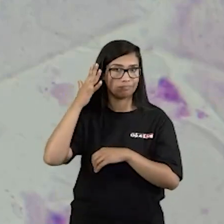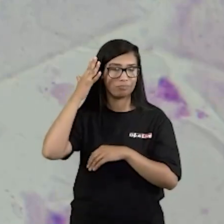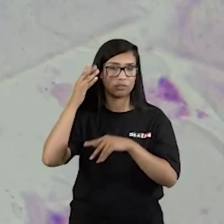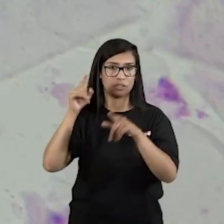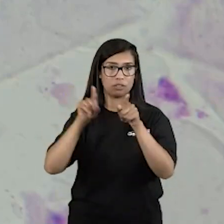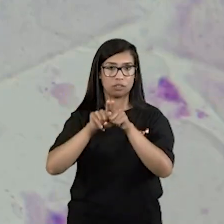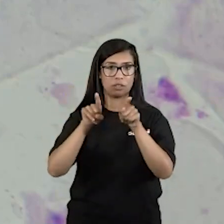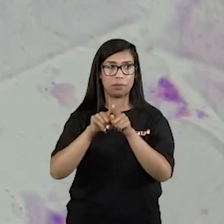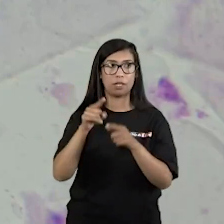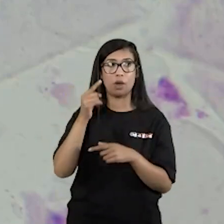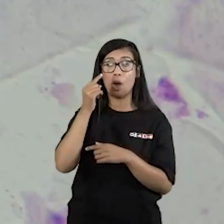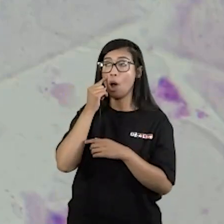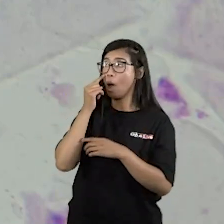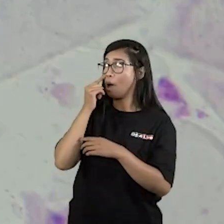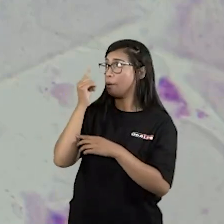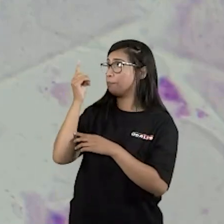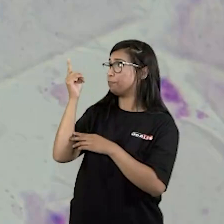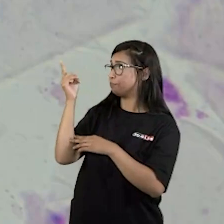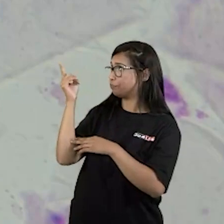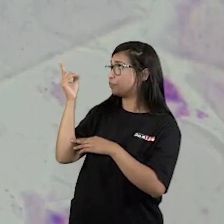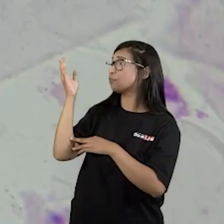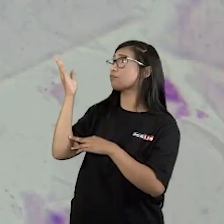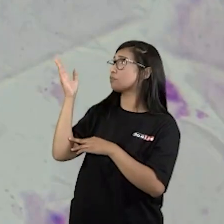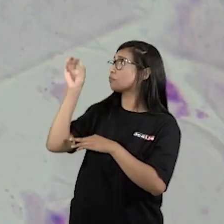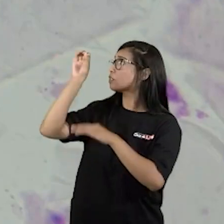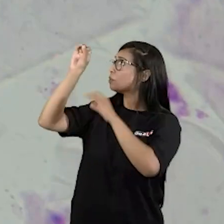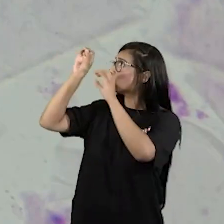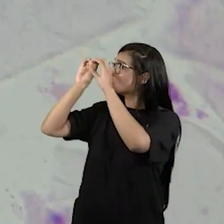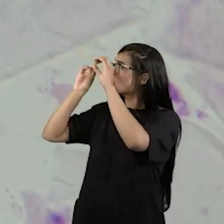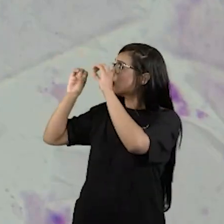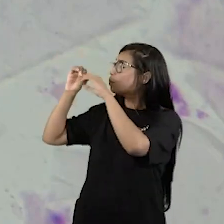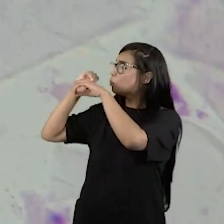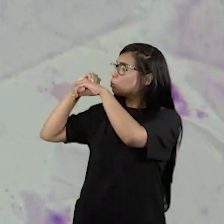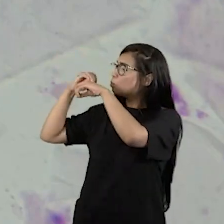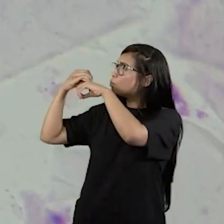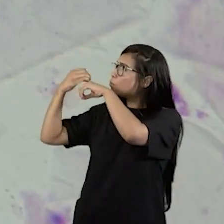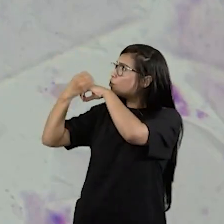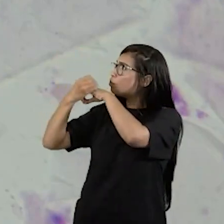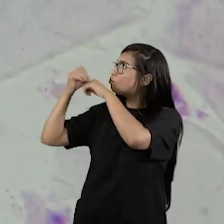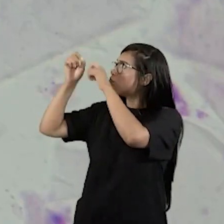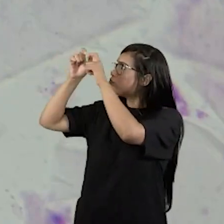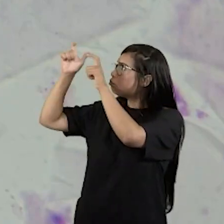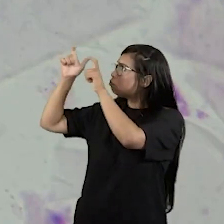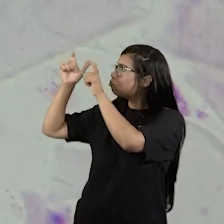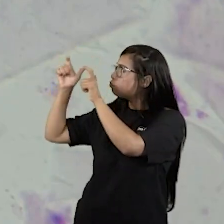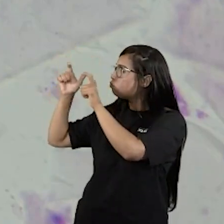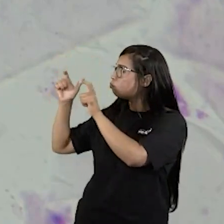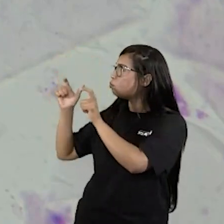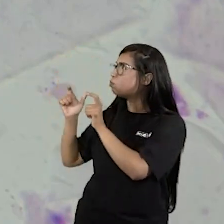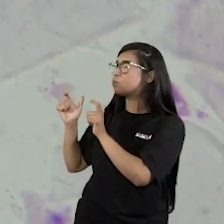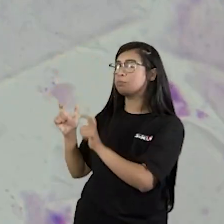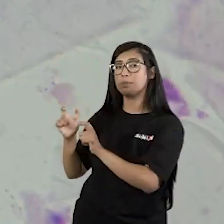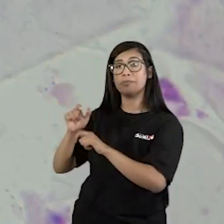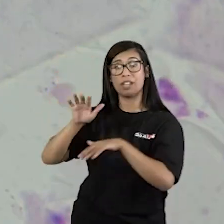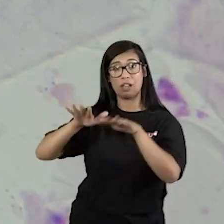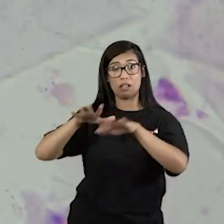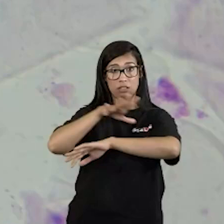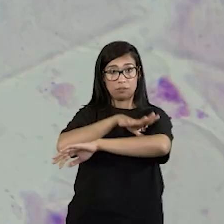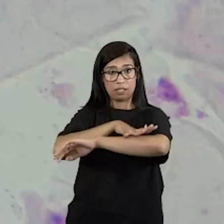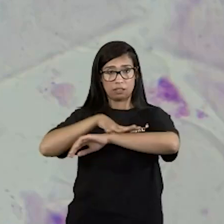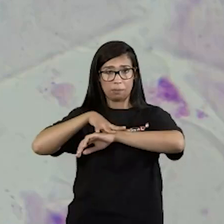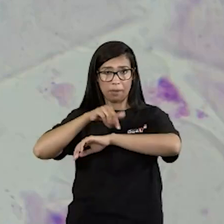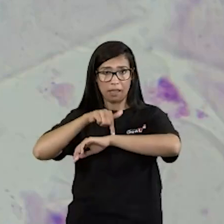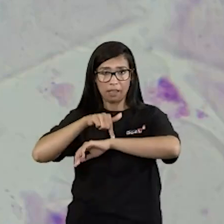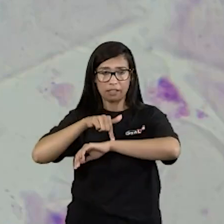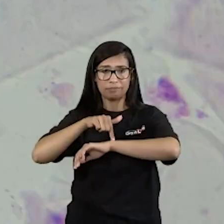vê bacilos nesse material, além dos queratinócitos. Isso pode ser pele? Pode. É importante? É, se não for